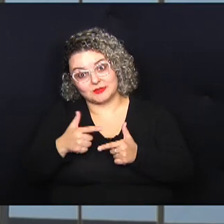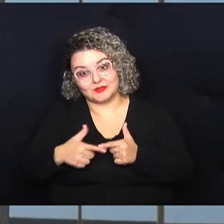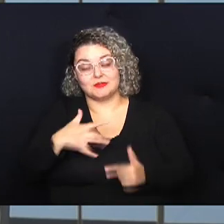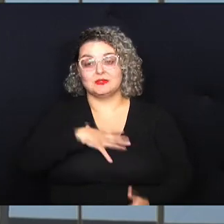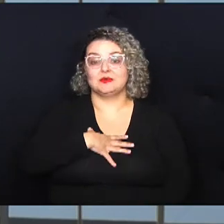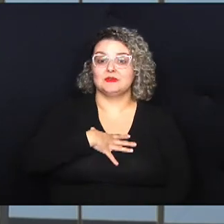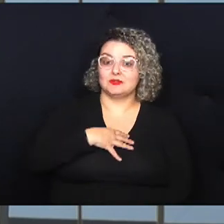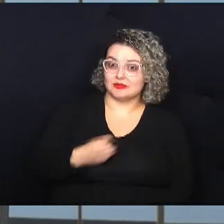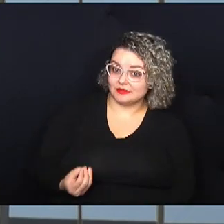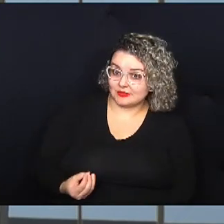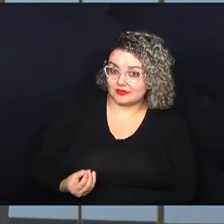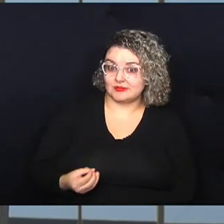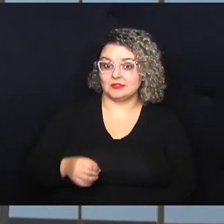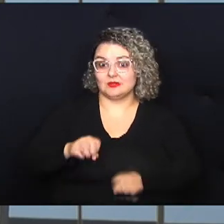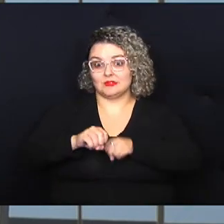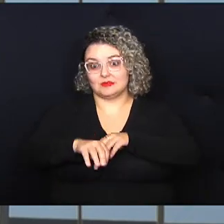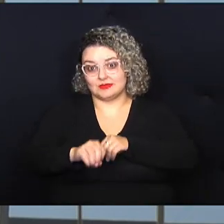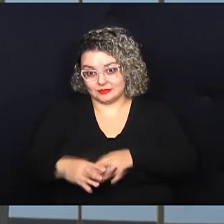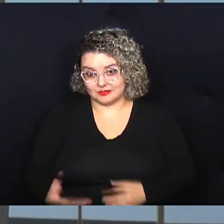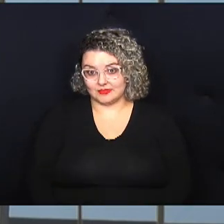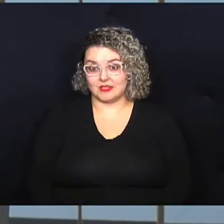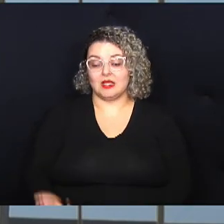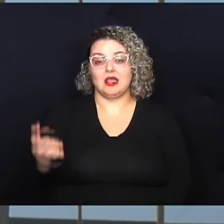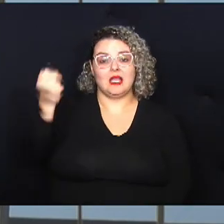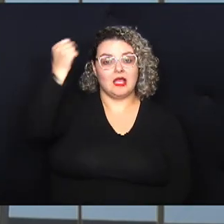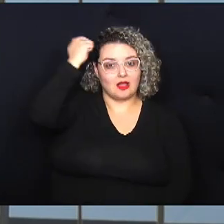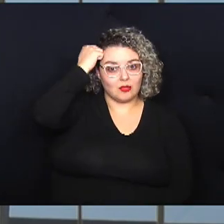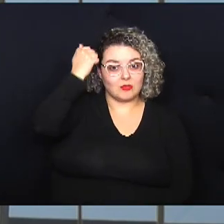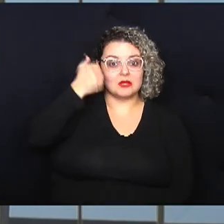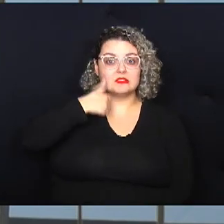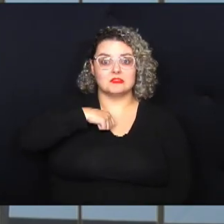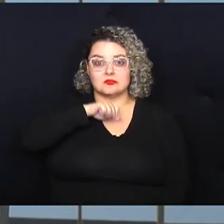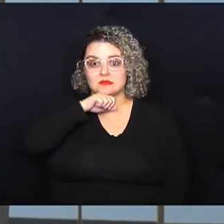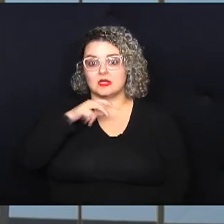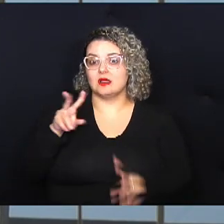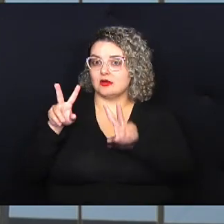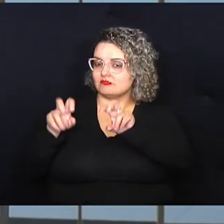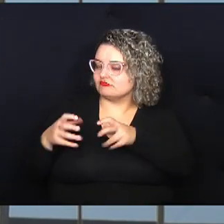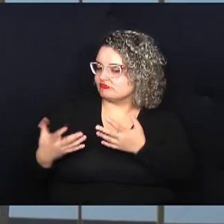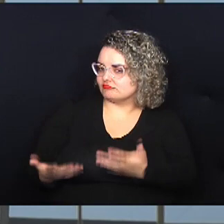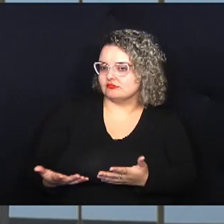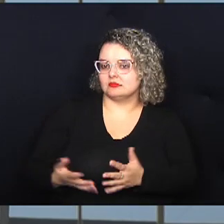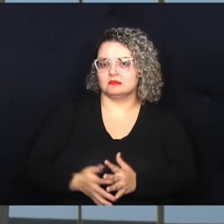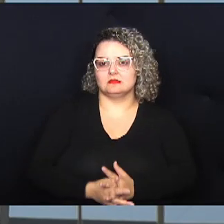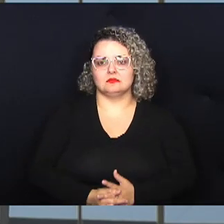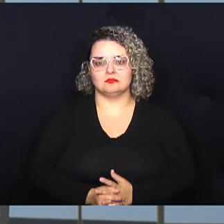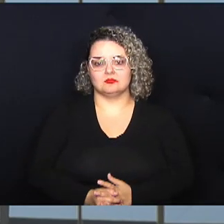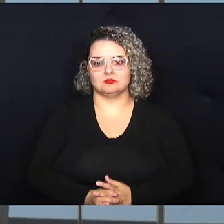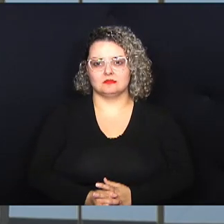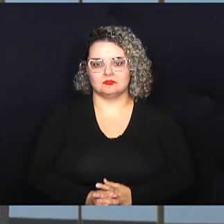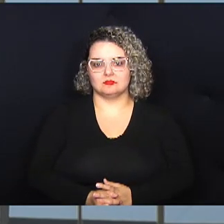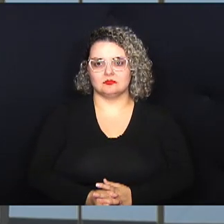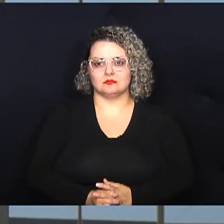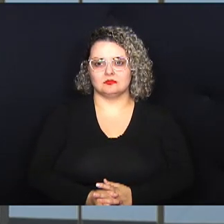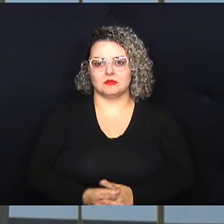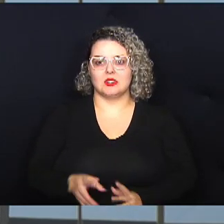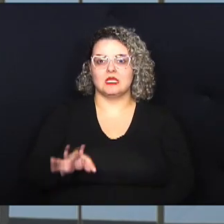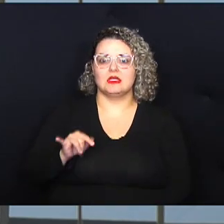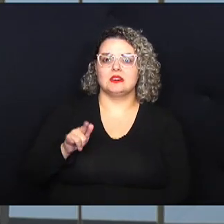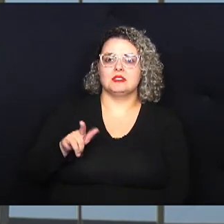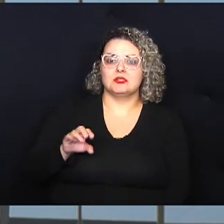na questão da educação, a culpa de ser mãe. Ela aborda um tema que Tiago, você me ajuda a